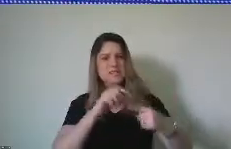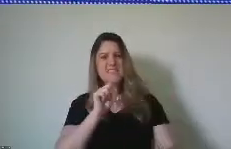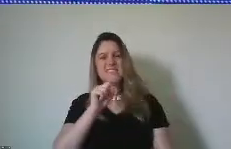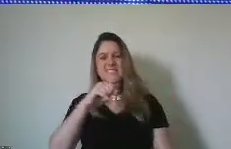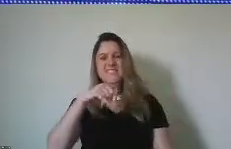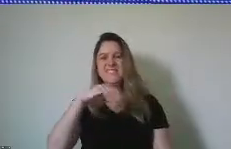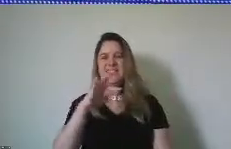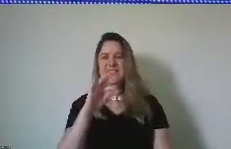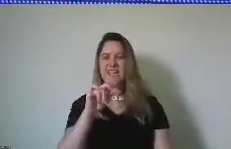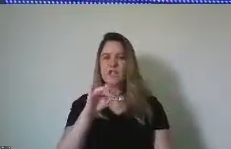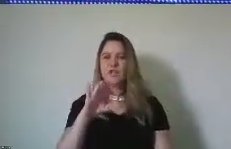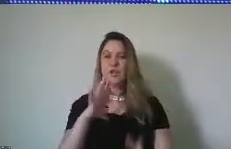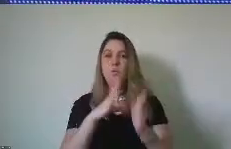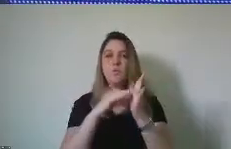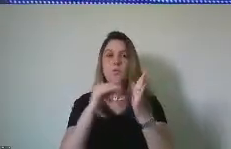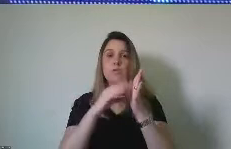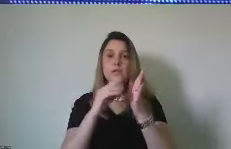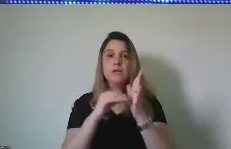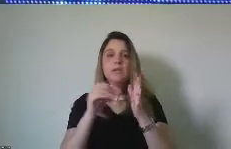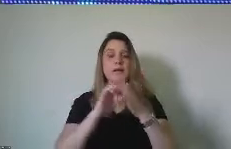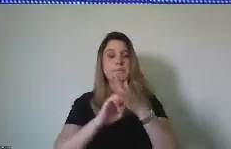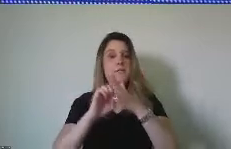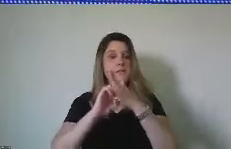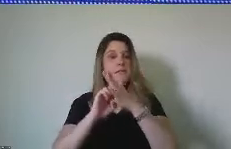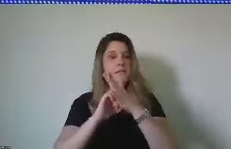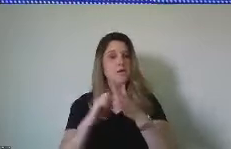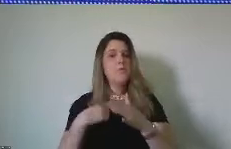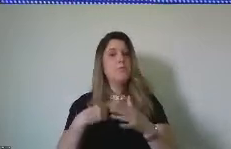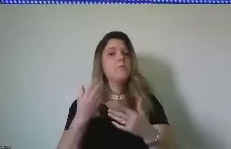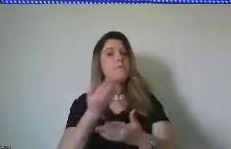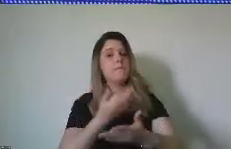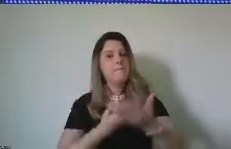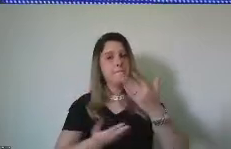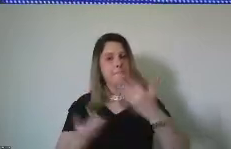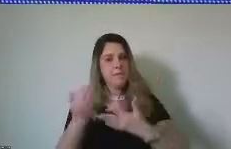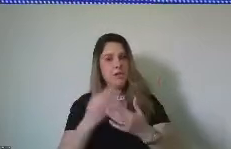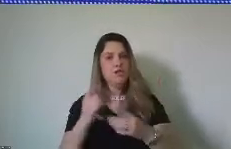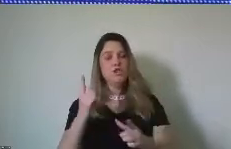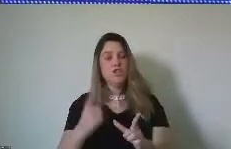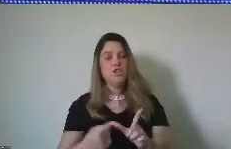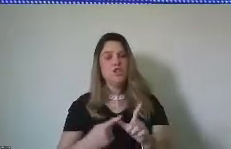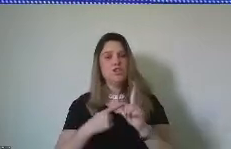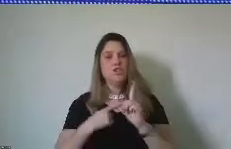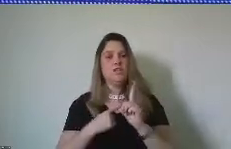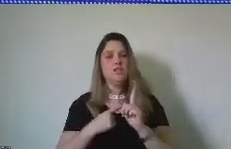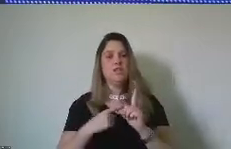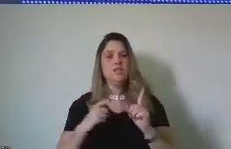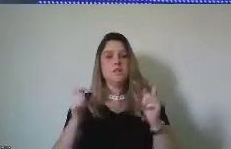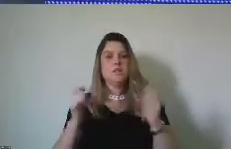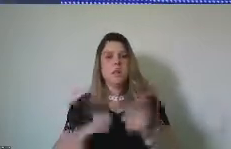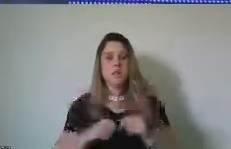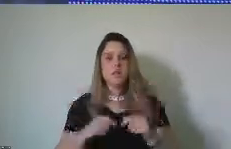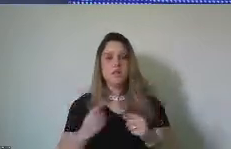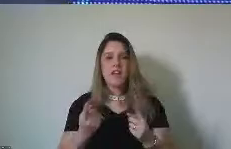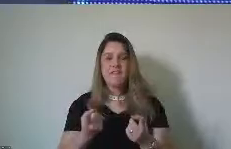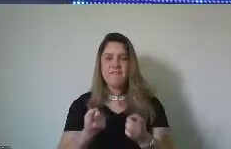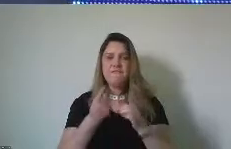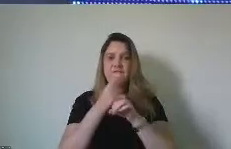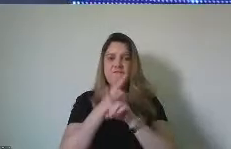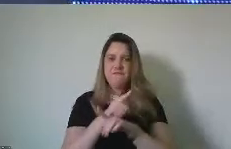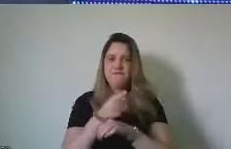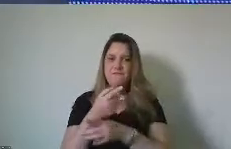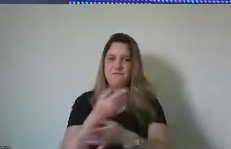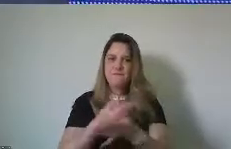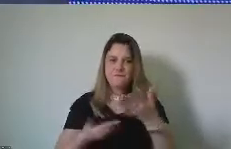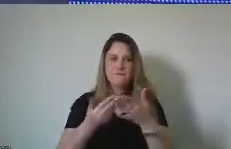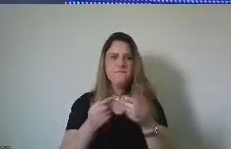o modelo que tem um banco de preço da Anel e tem uma relação dívida equiti invertida em relação ao que normalmente se